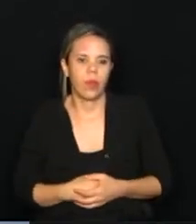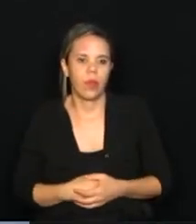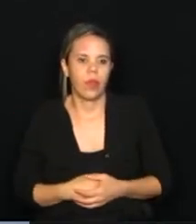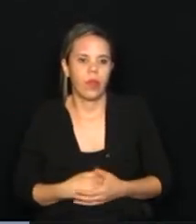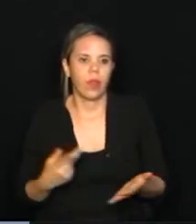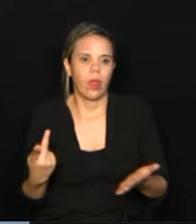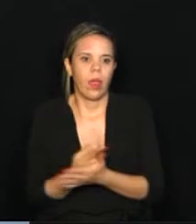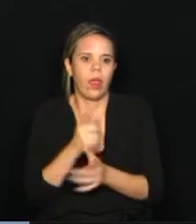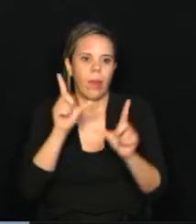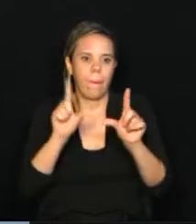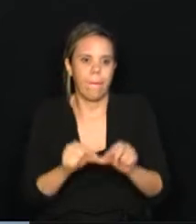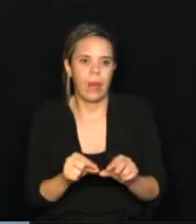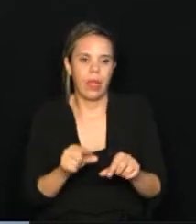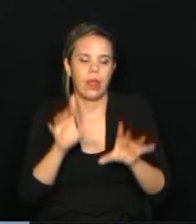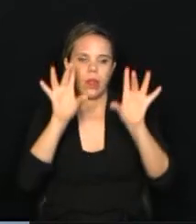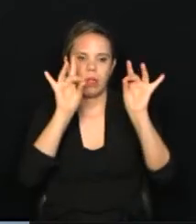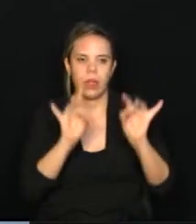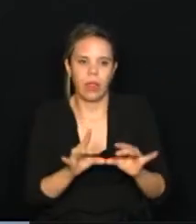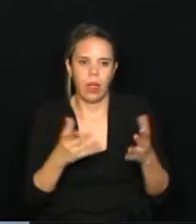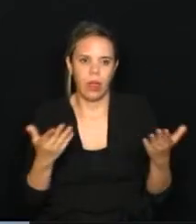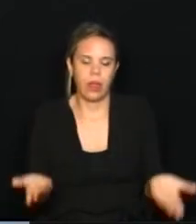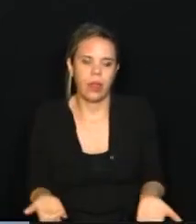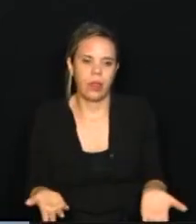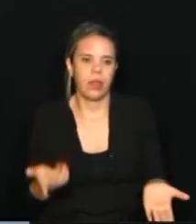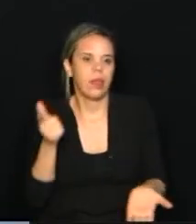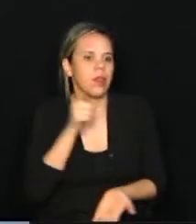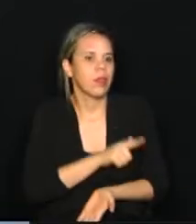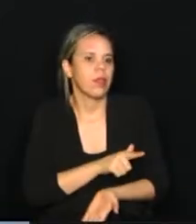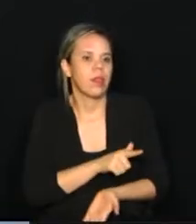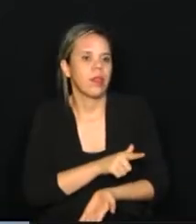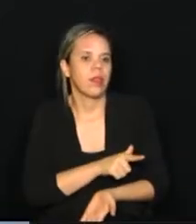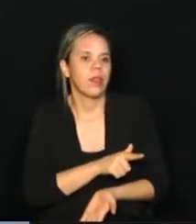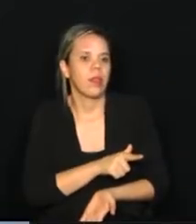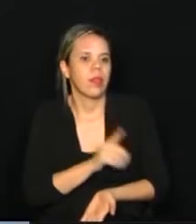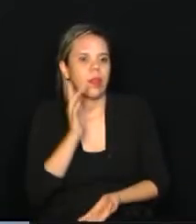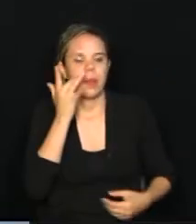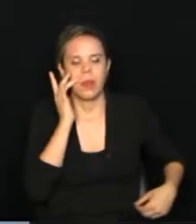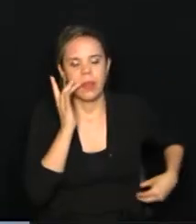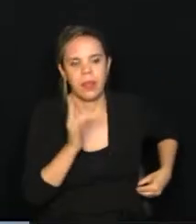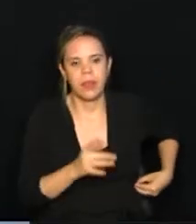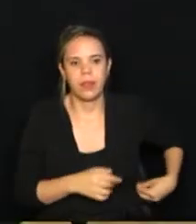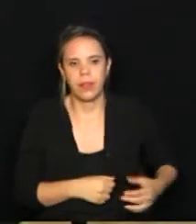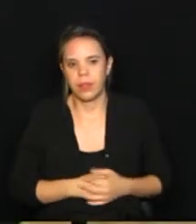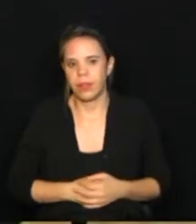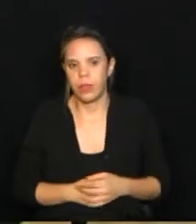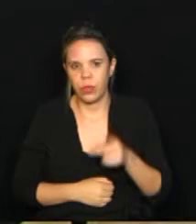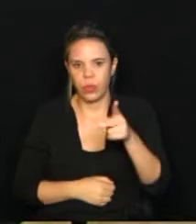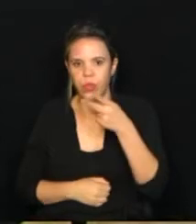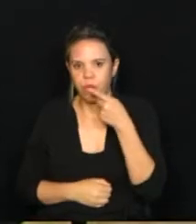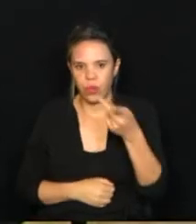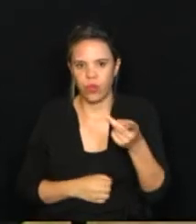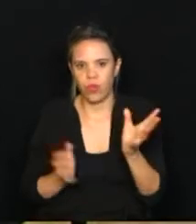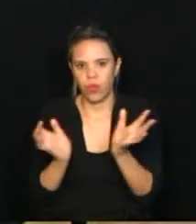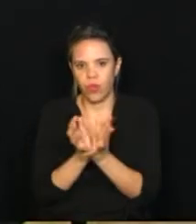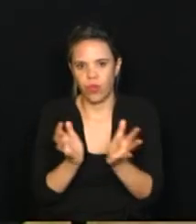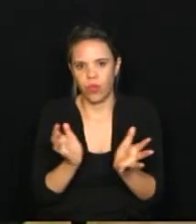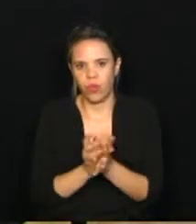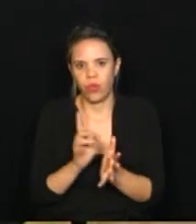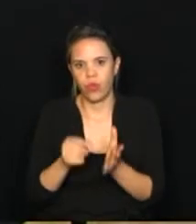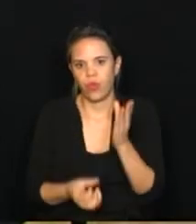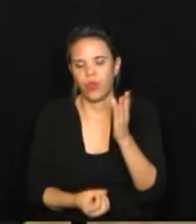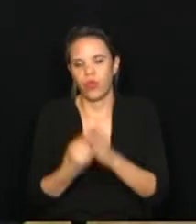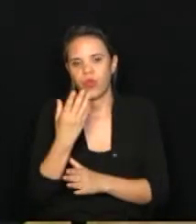menos detalhes e para conseguir esse ouro aí. Você falou que a equipe ela